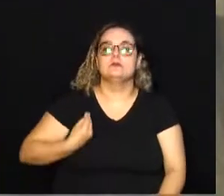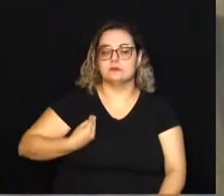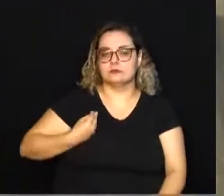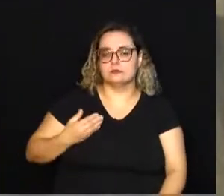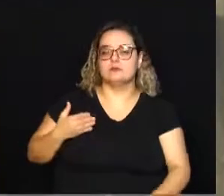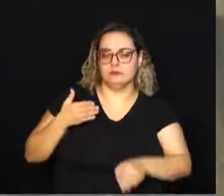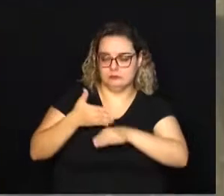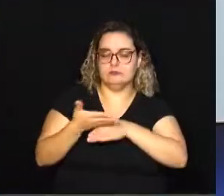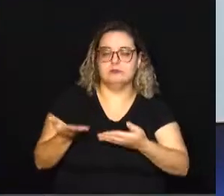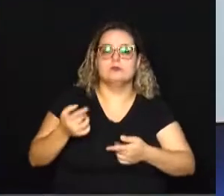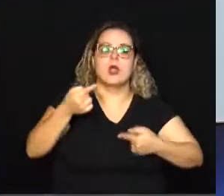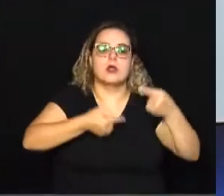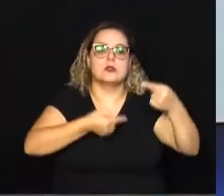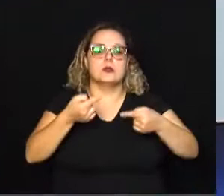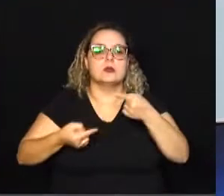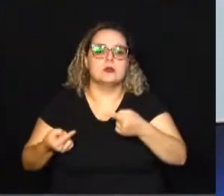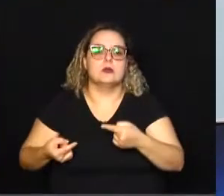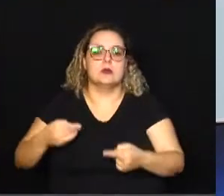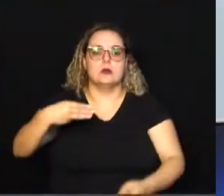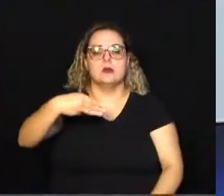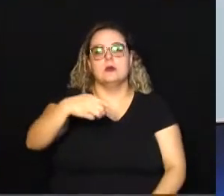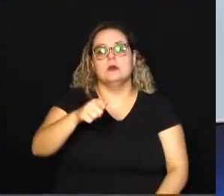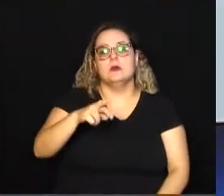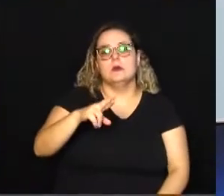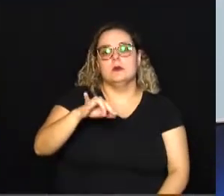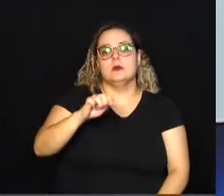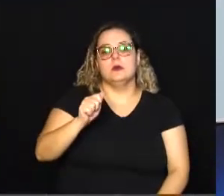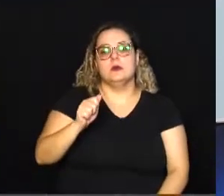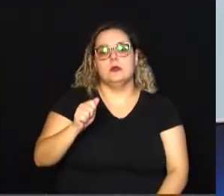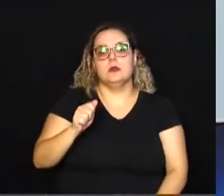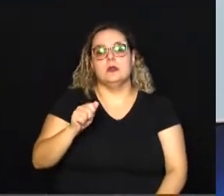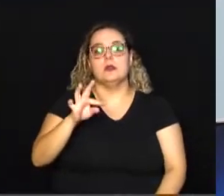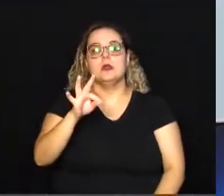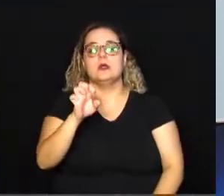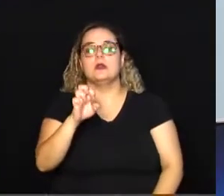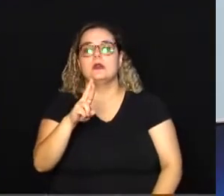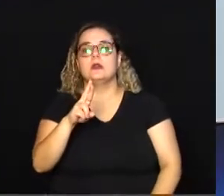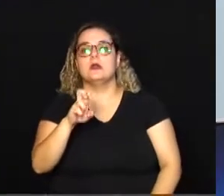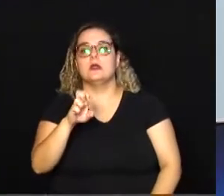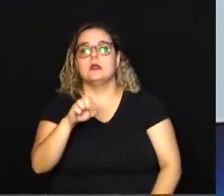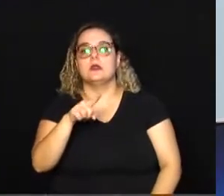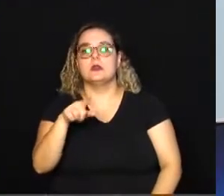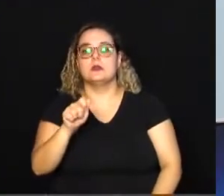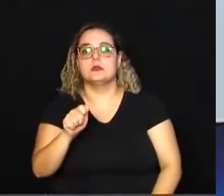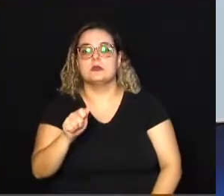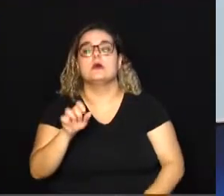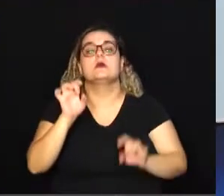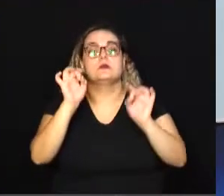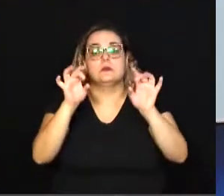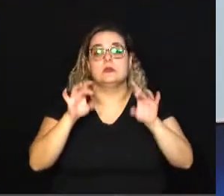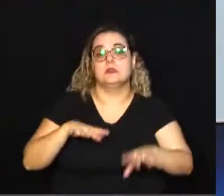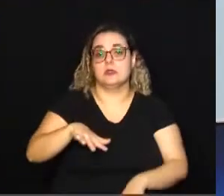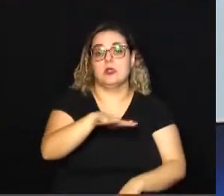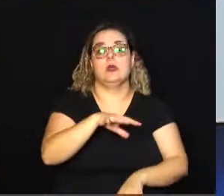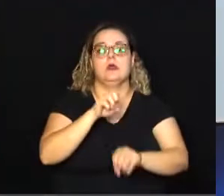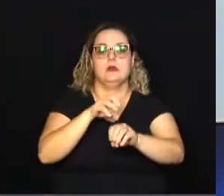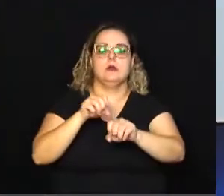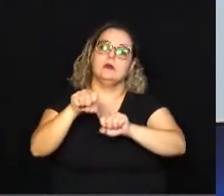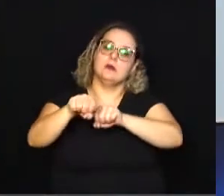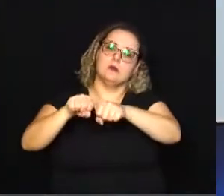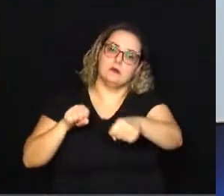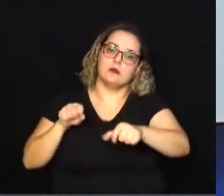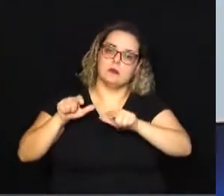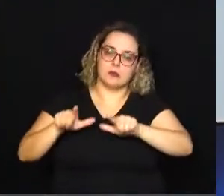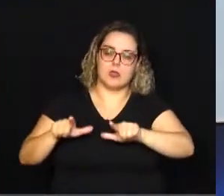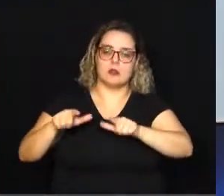desta discussão a Maria Tereza Egler Mantuan, ela que é especialista em educação, formada pela